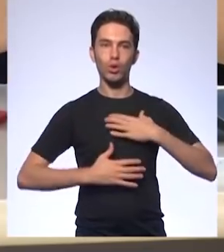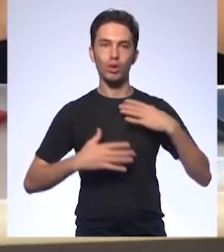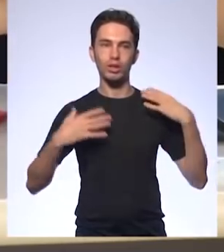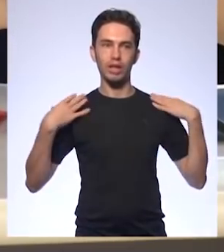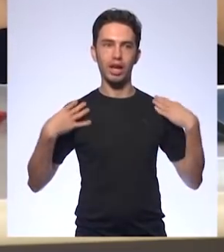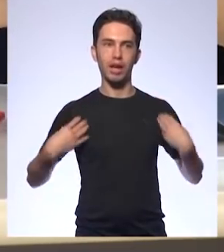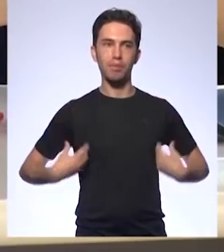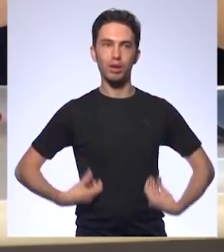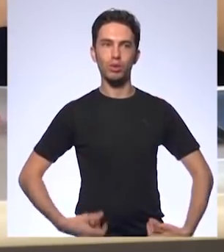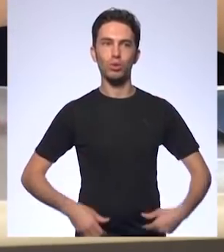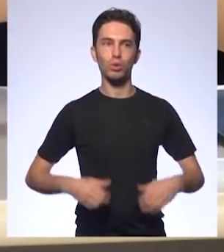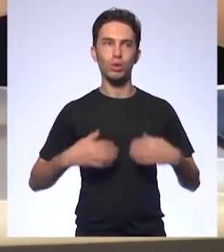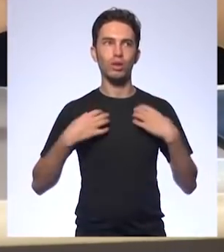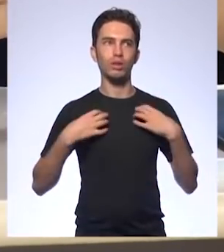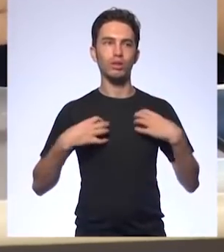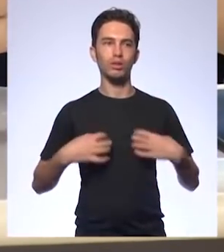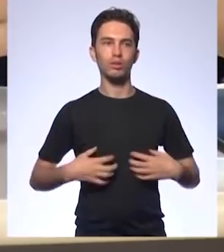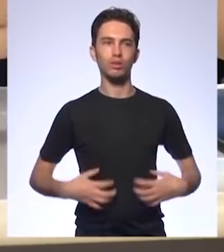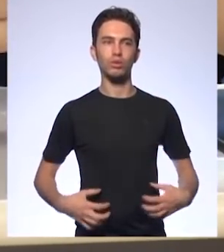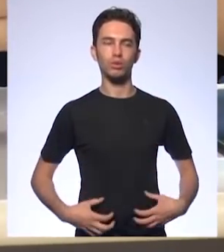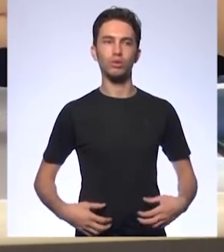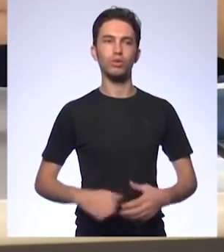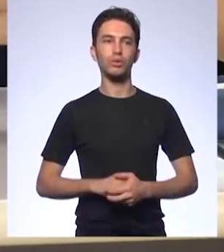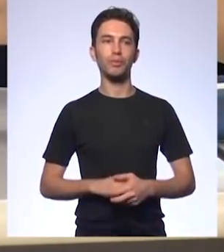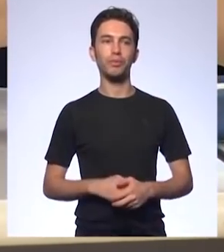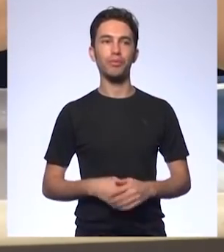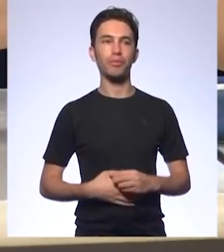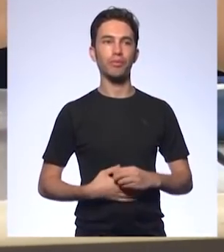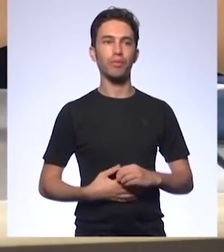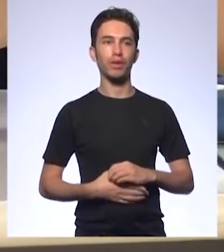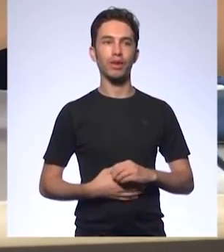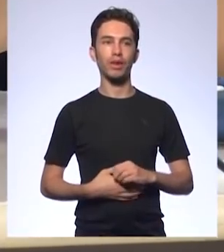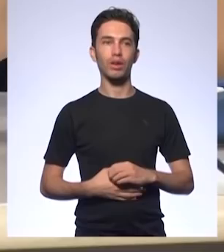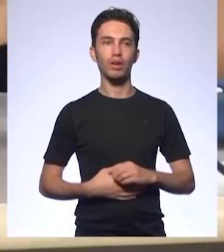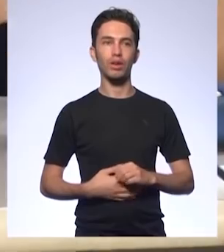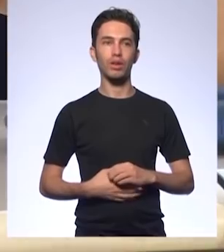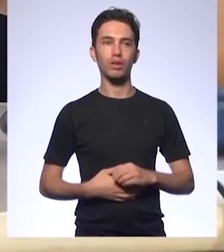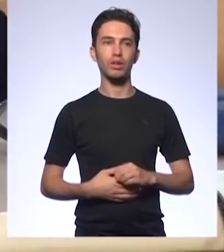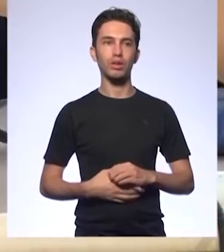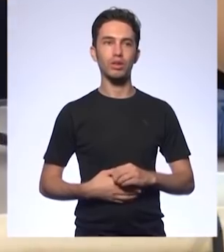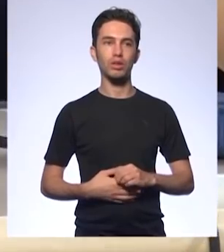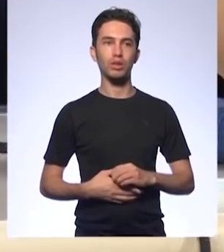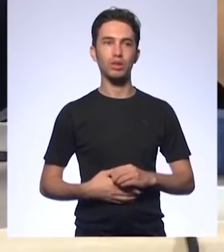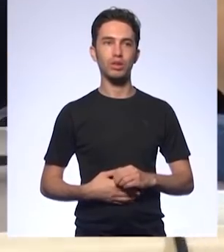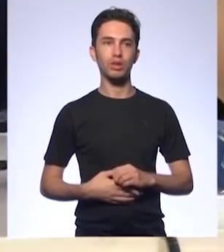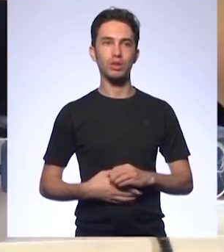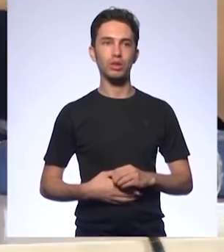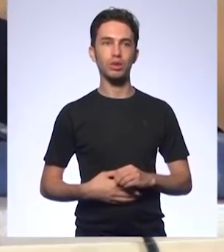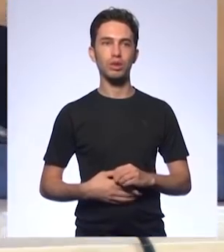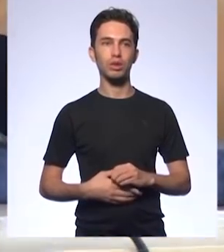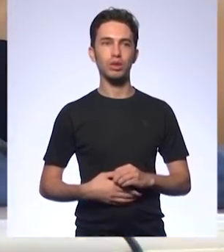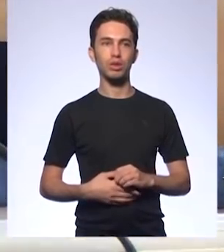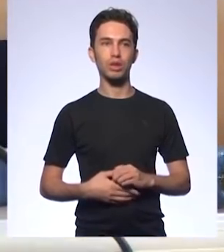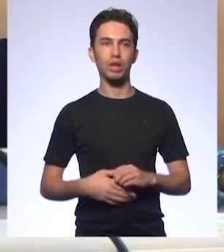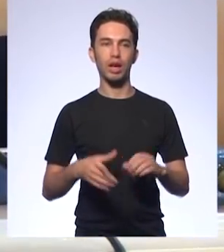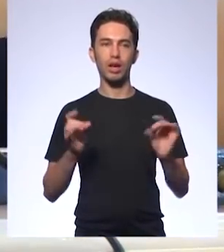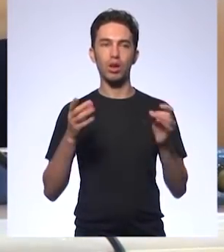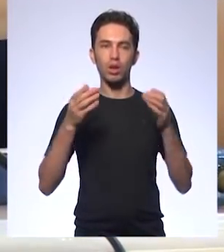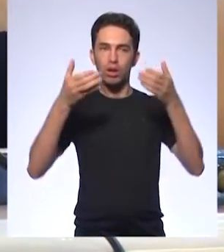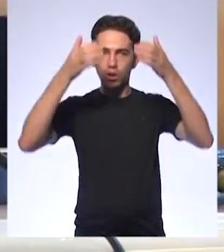e agora ela vai colar... coloca ali o capacete no rostinho desse gladiador.